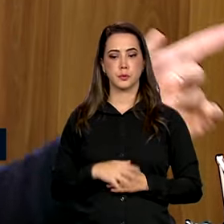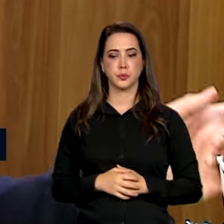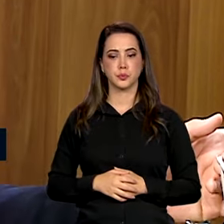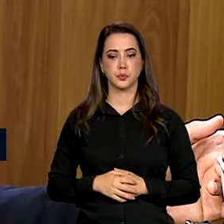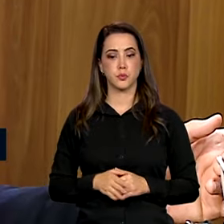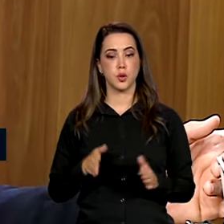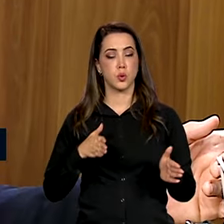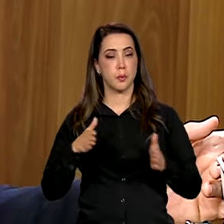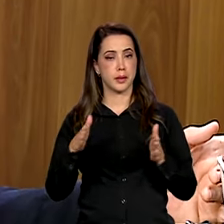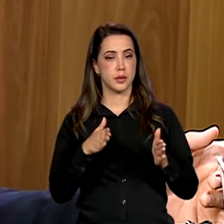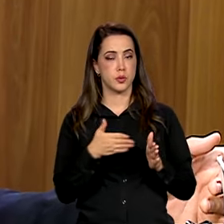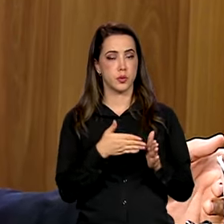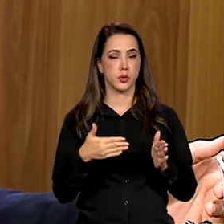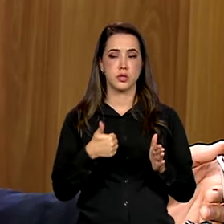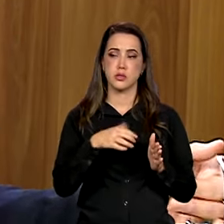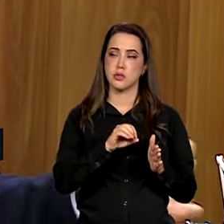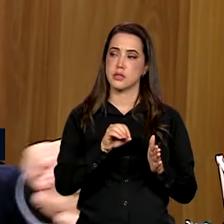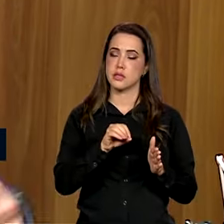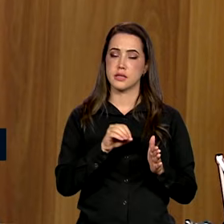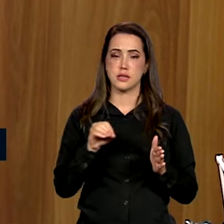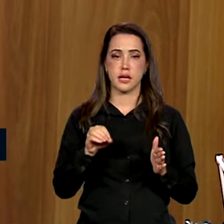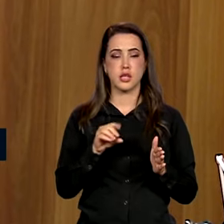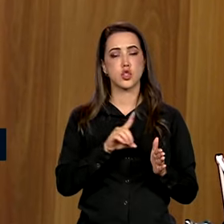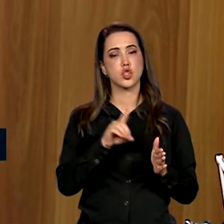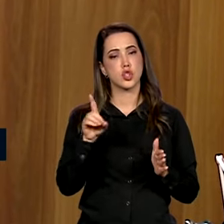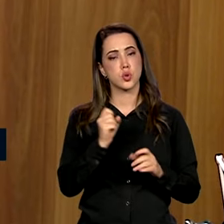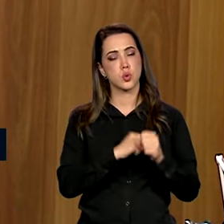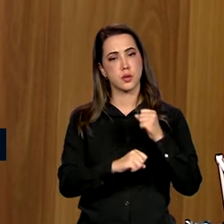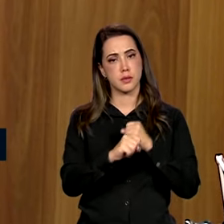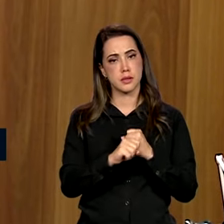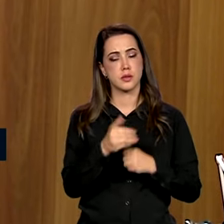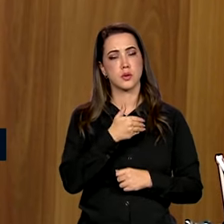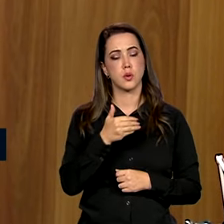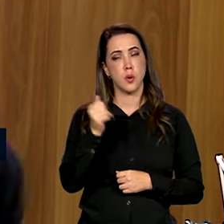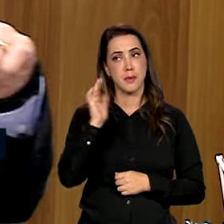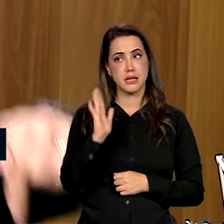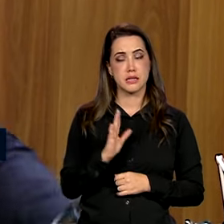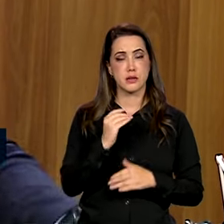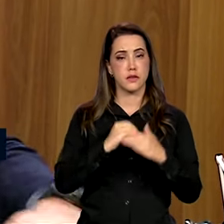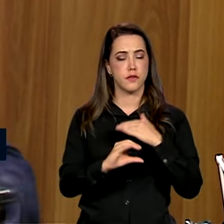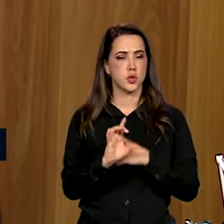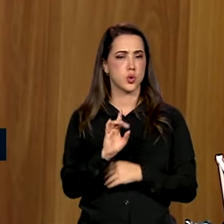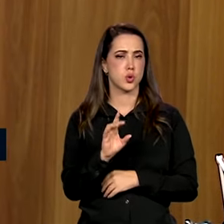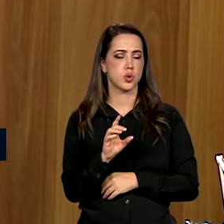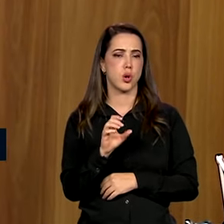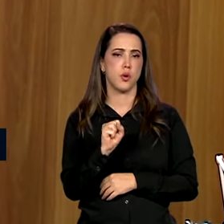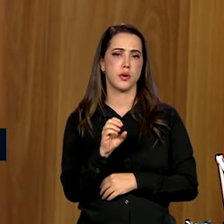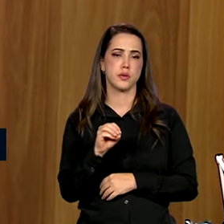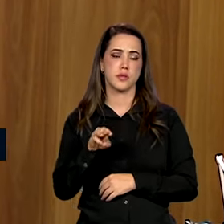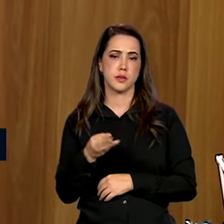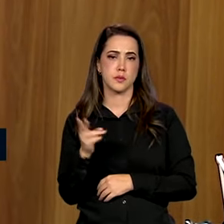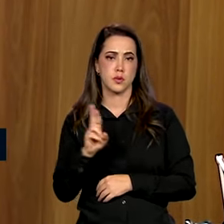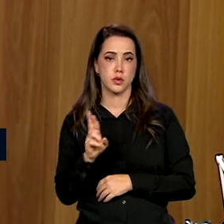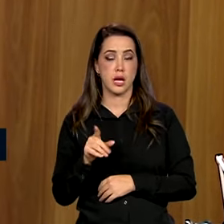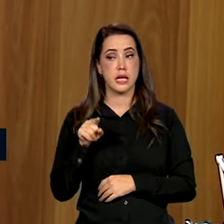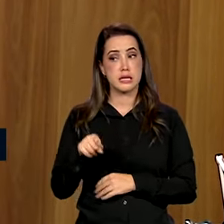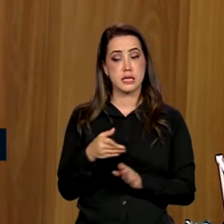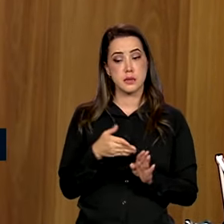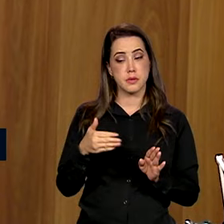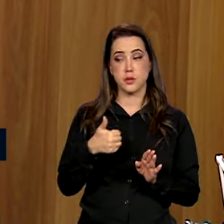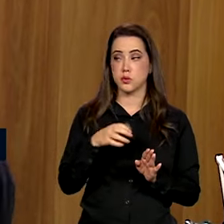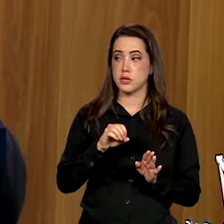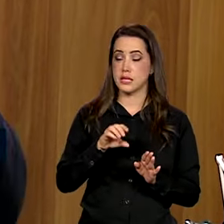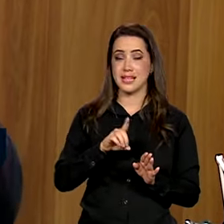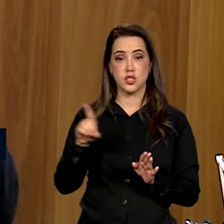nos primeiros 100 dias do ano passado o Brasil investiu apenas 800 milhões de reais nesses primeiros 100 dias investimos 3 bilhões e